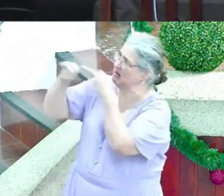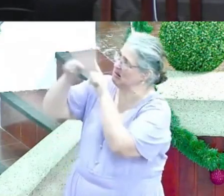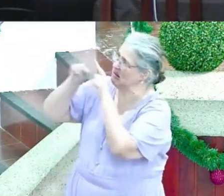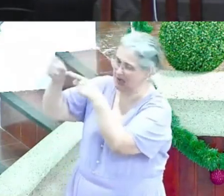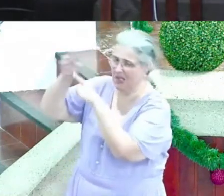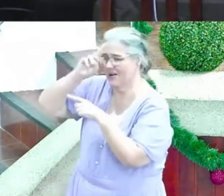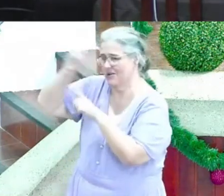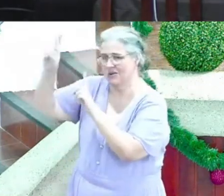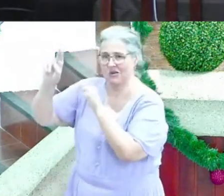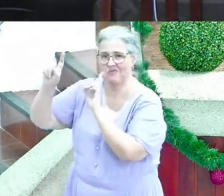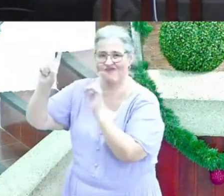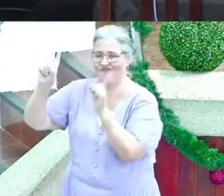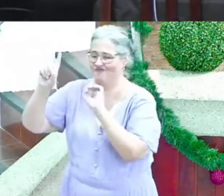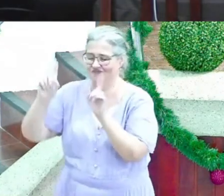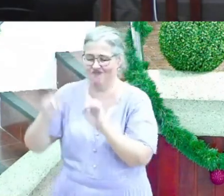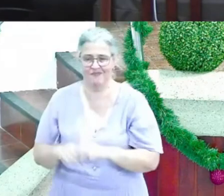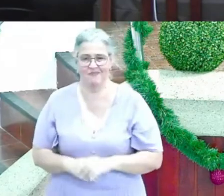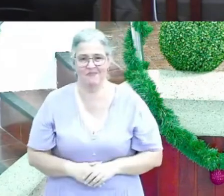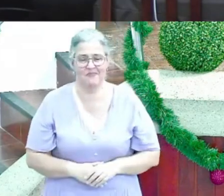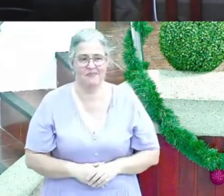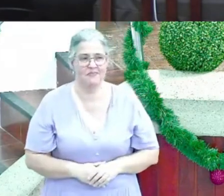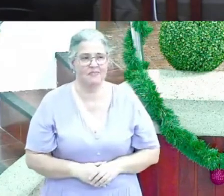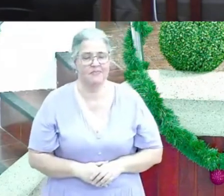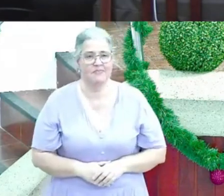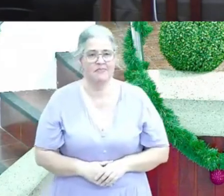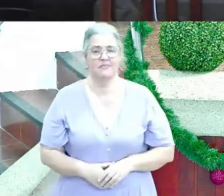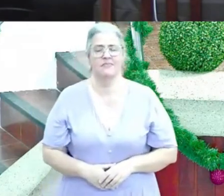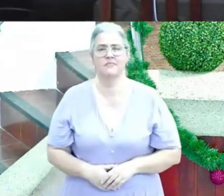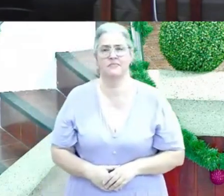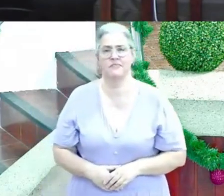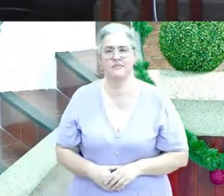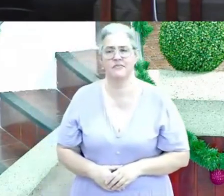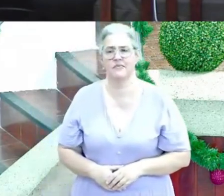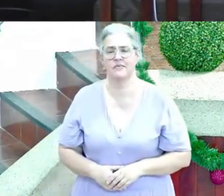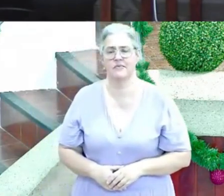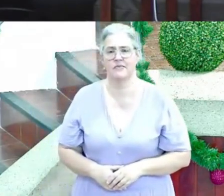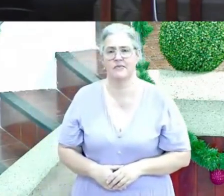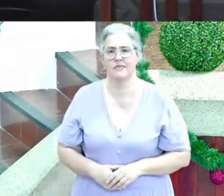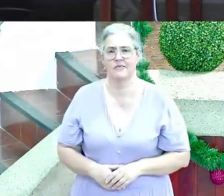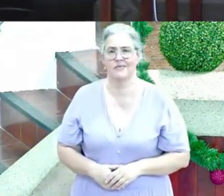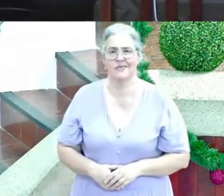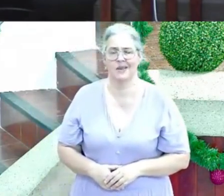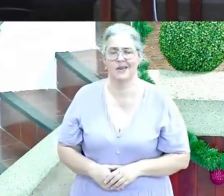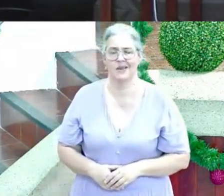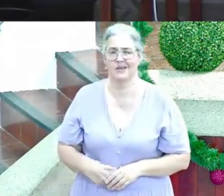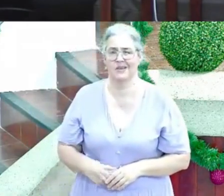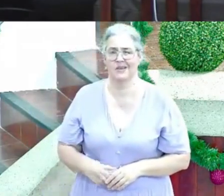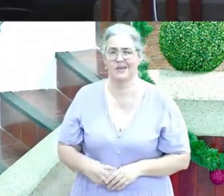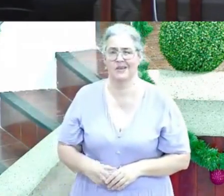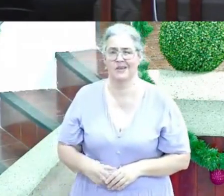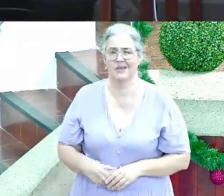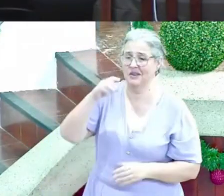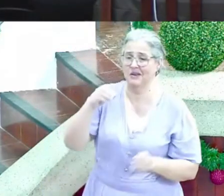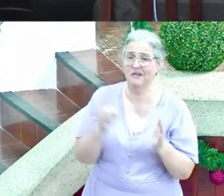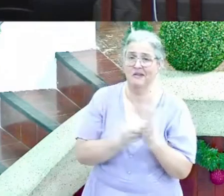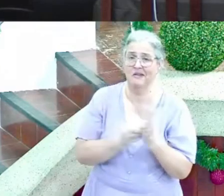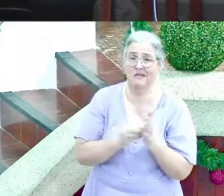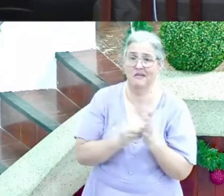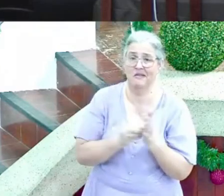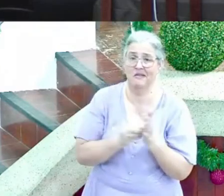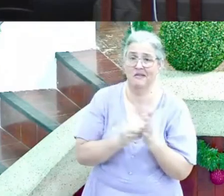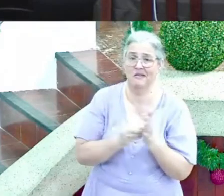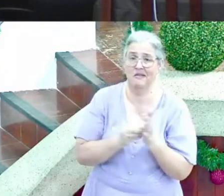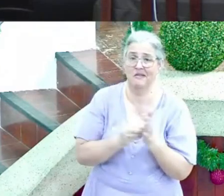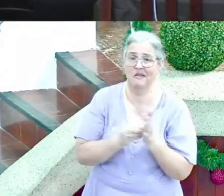Eis aqui uma resposta de falta de fé, ou uma resposta